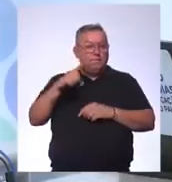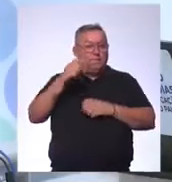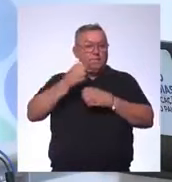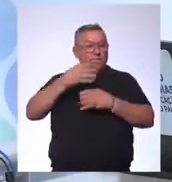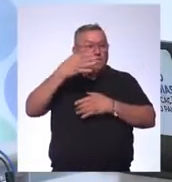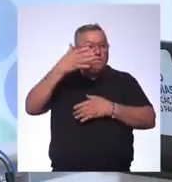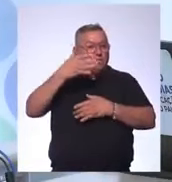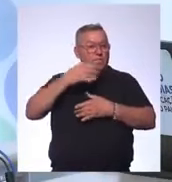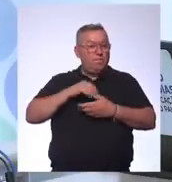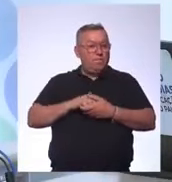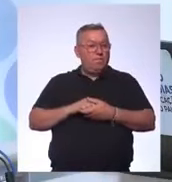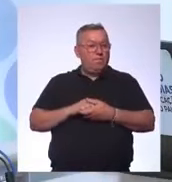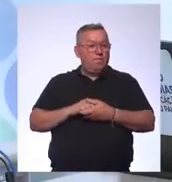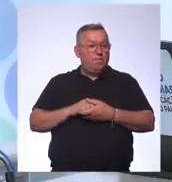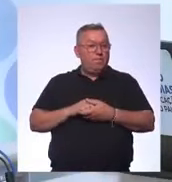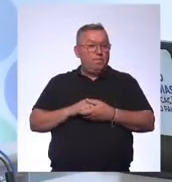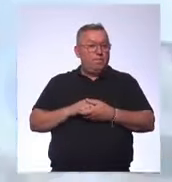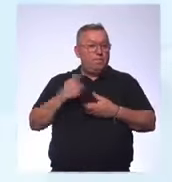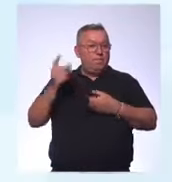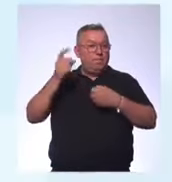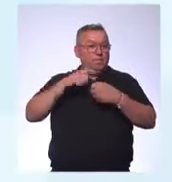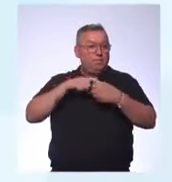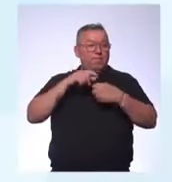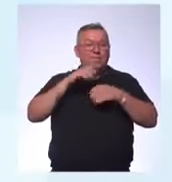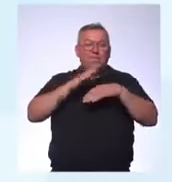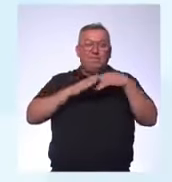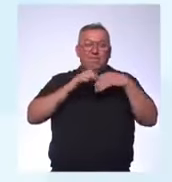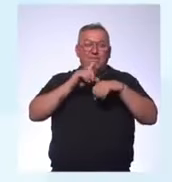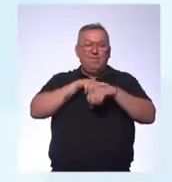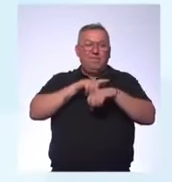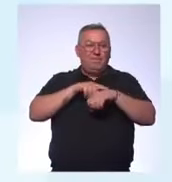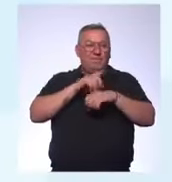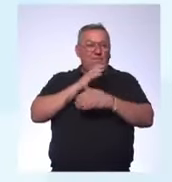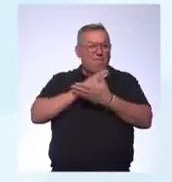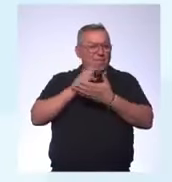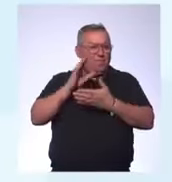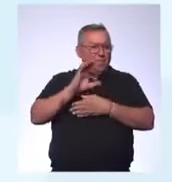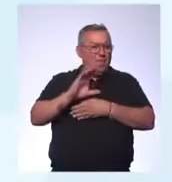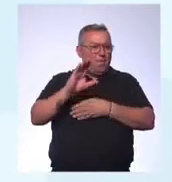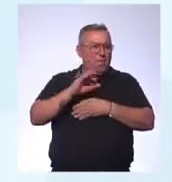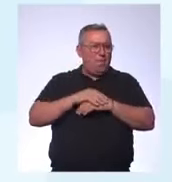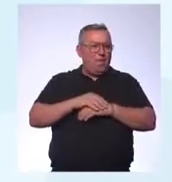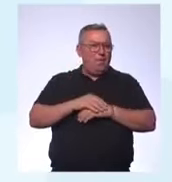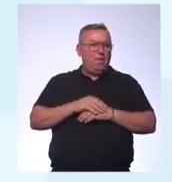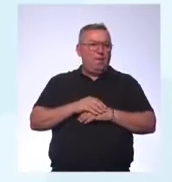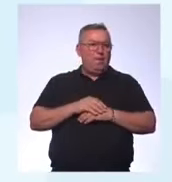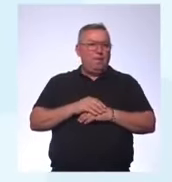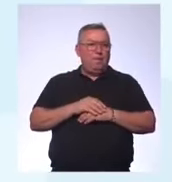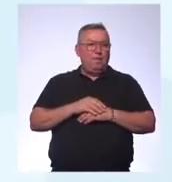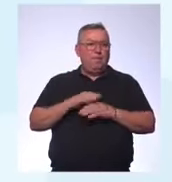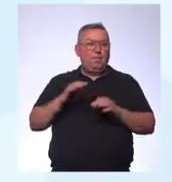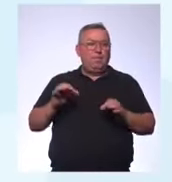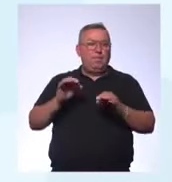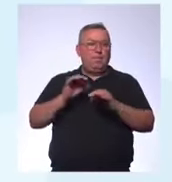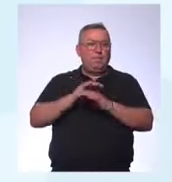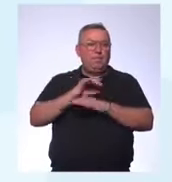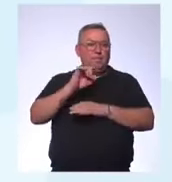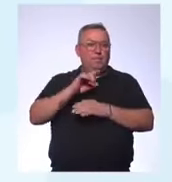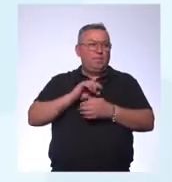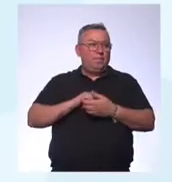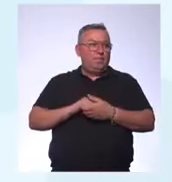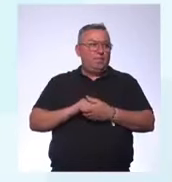slide, rapidinho, ó, voltaremos a qualquer momento. Nós começamos com esse, CMSP News Urgente, e terminamos com